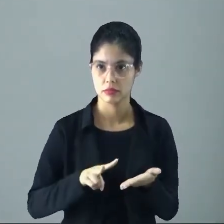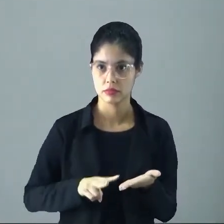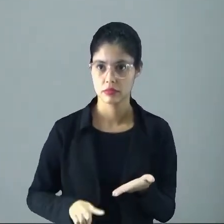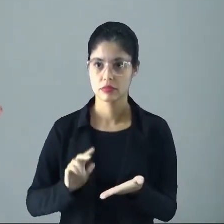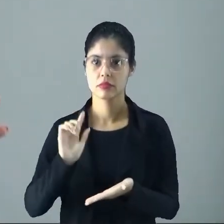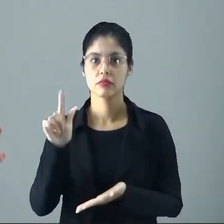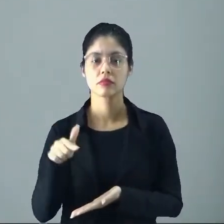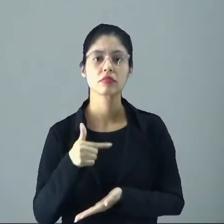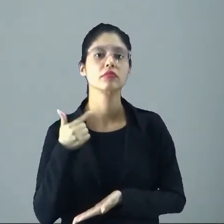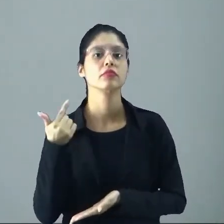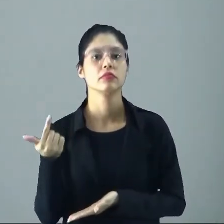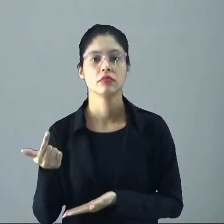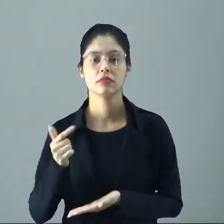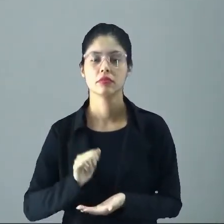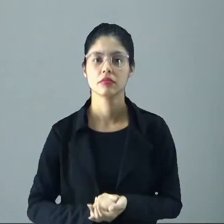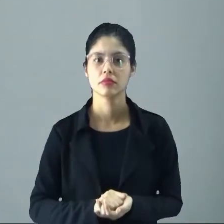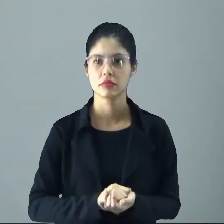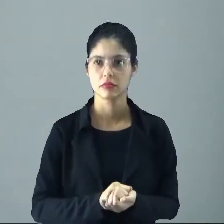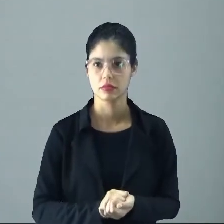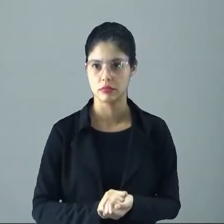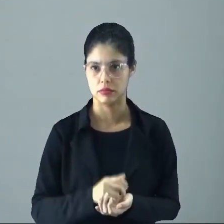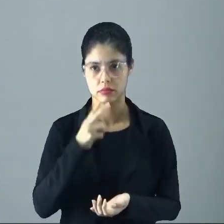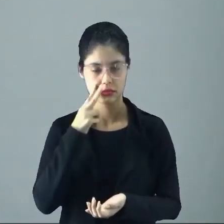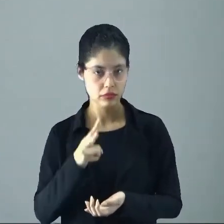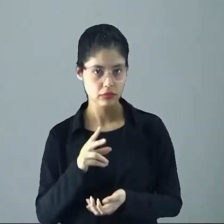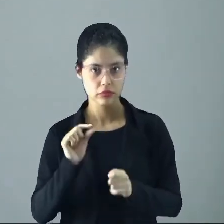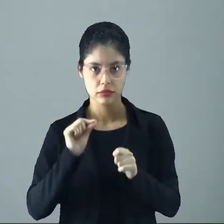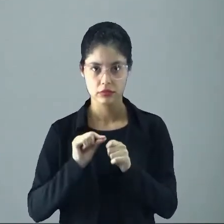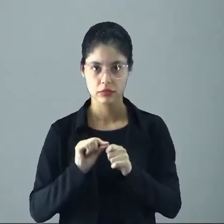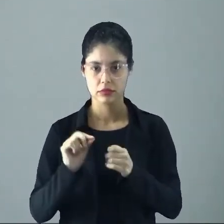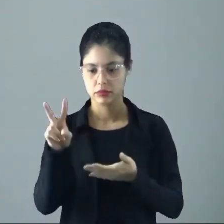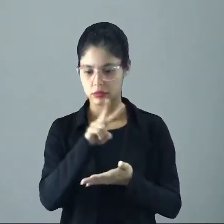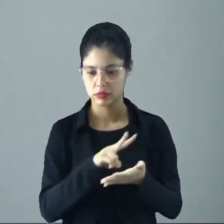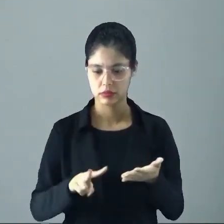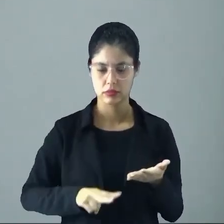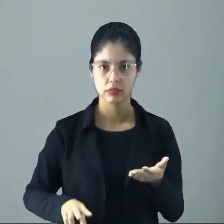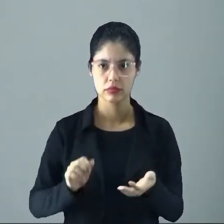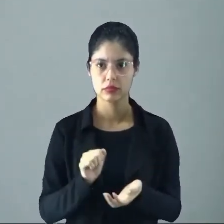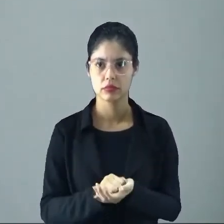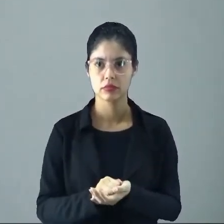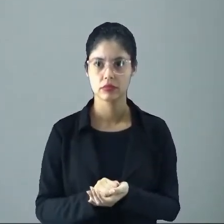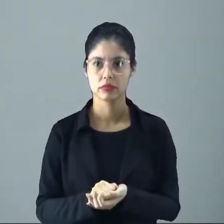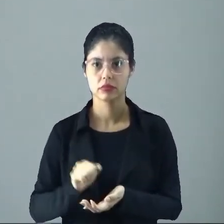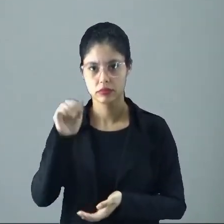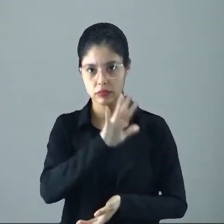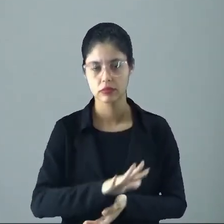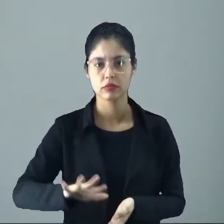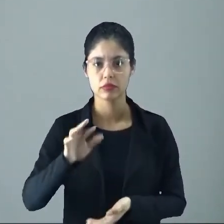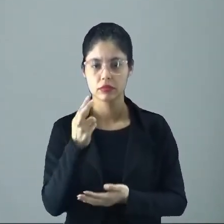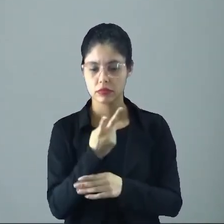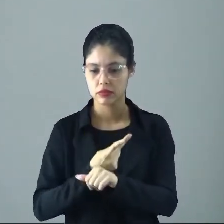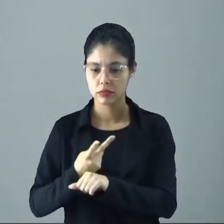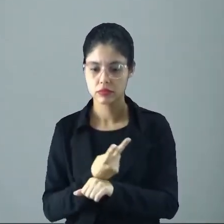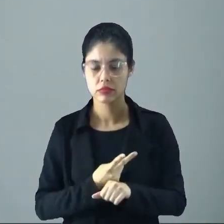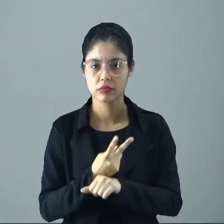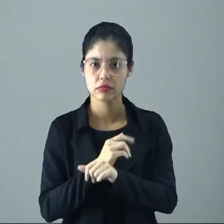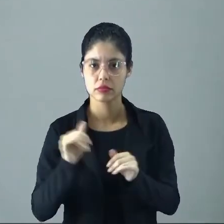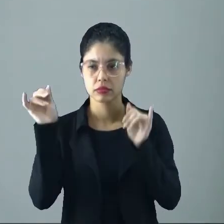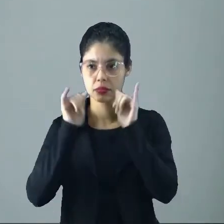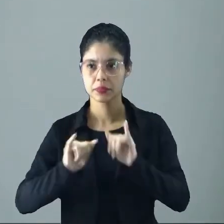o enunciado, aí depois a gente faz aquela leitura assim, scanning, né? Vai